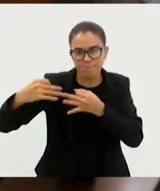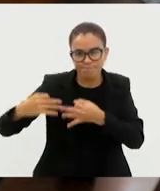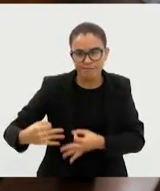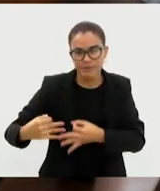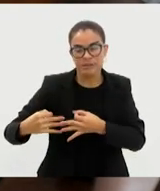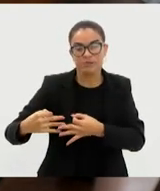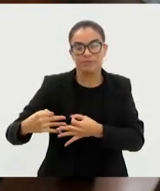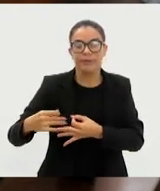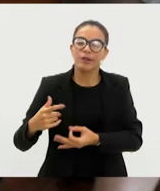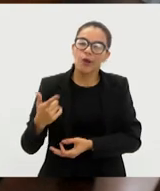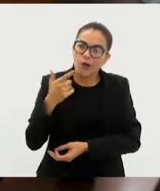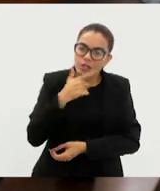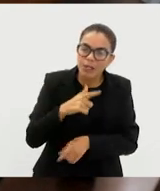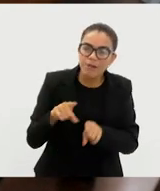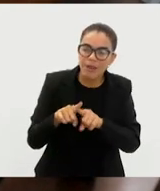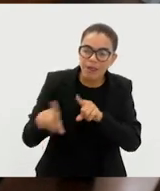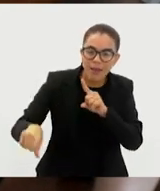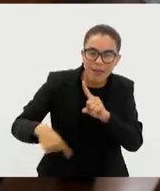ainda ter um,